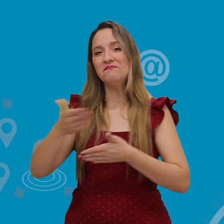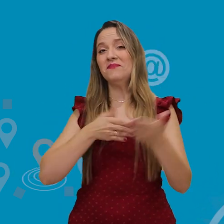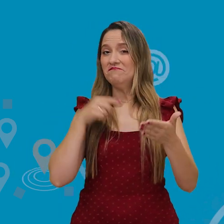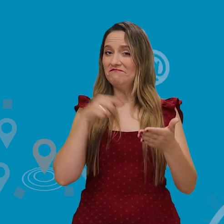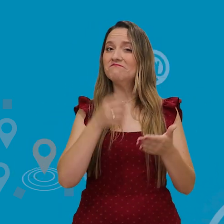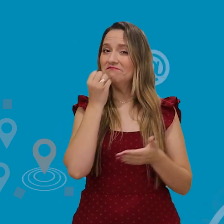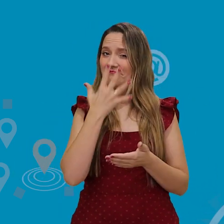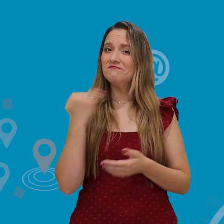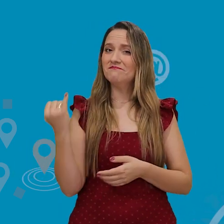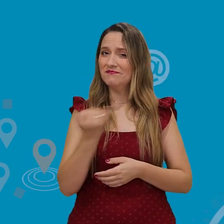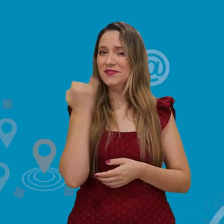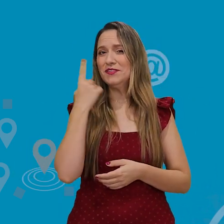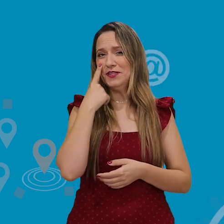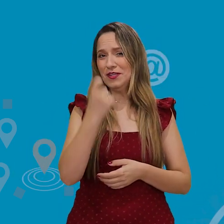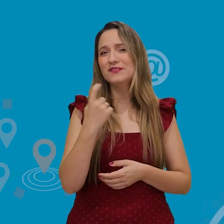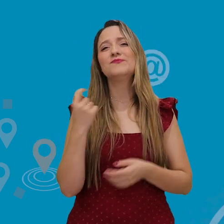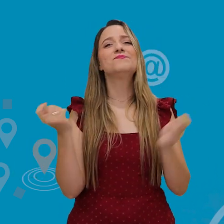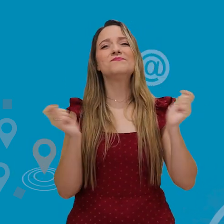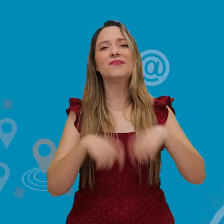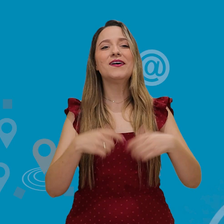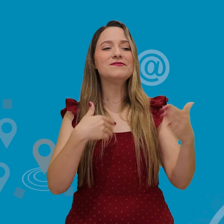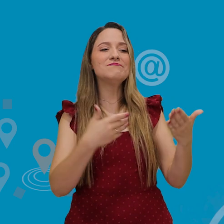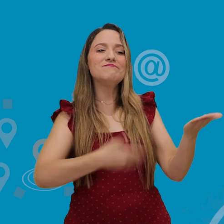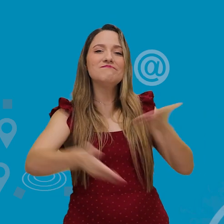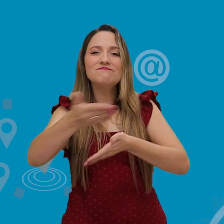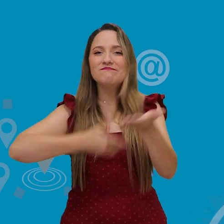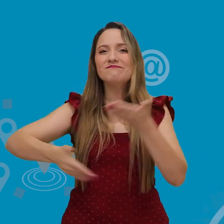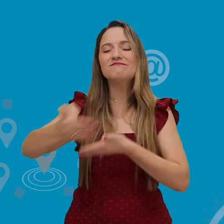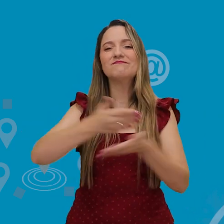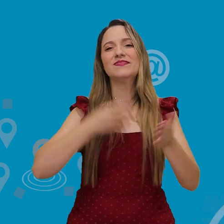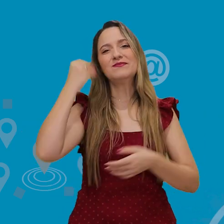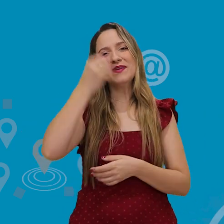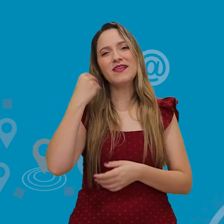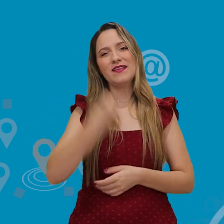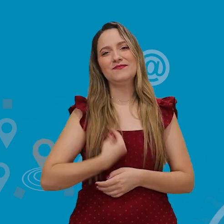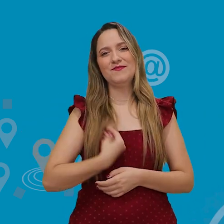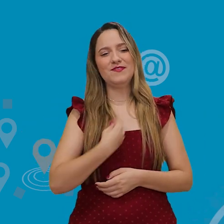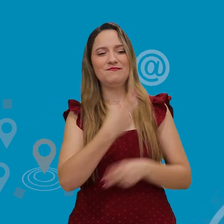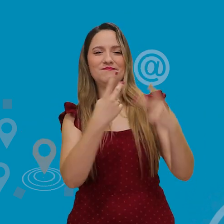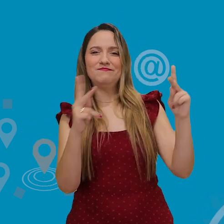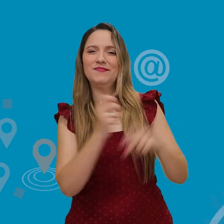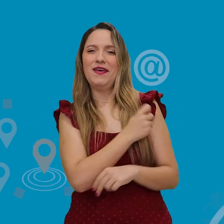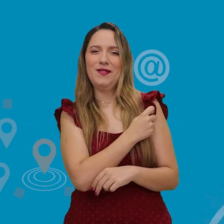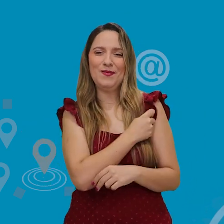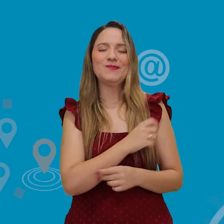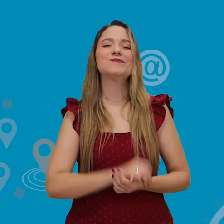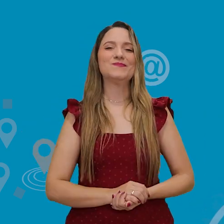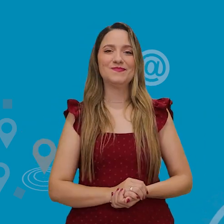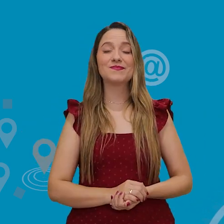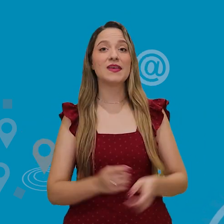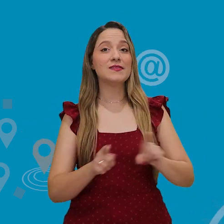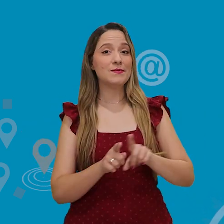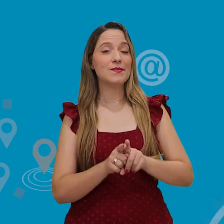uma parte inicial muito interessante, né, de troca de vivências entre eles, né. Um outro elemento